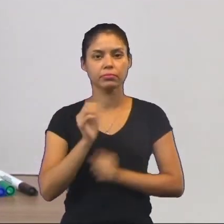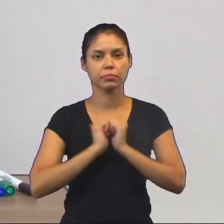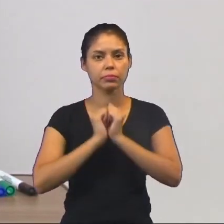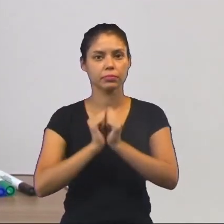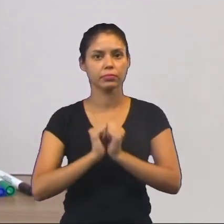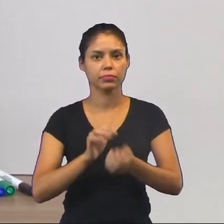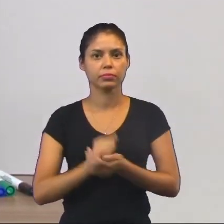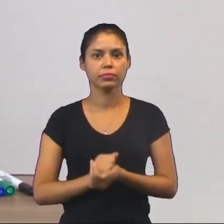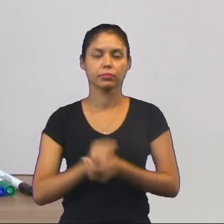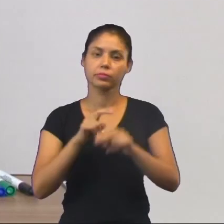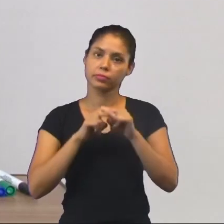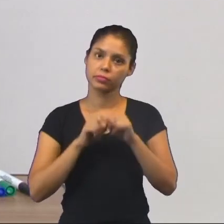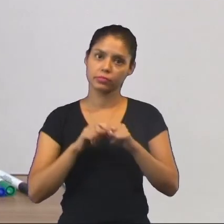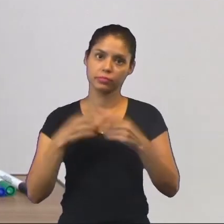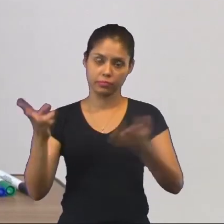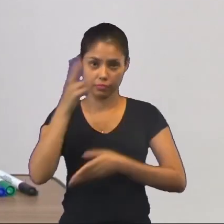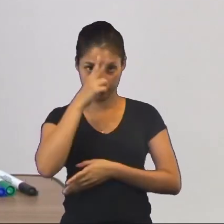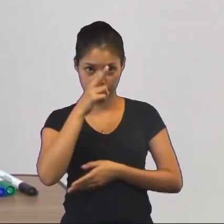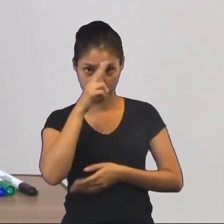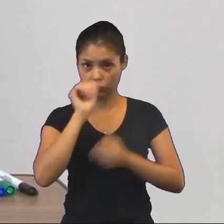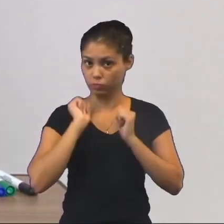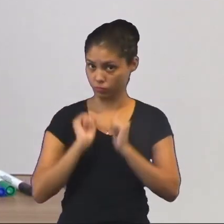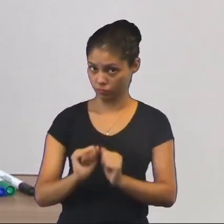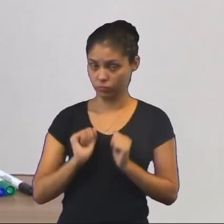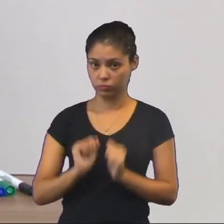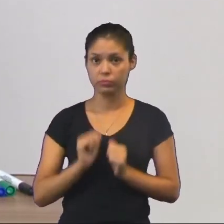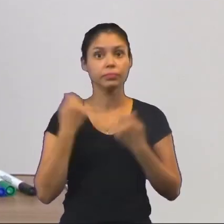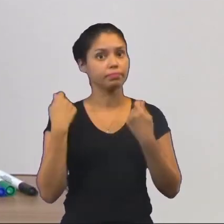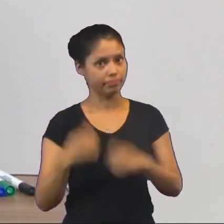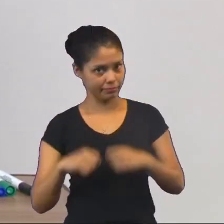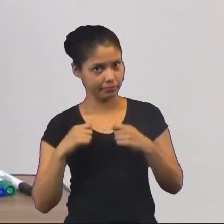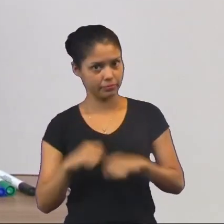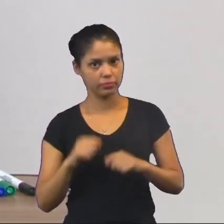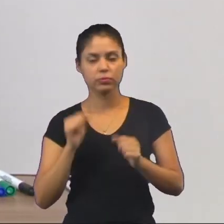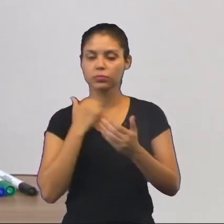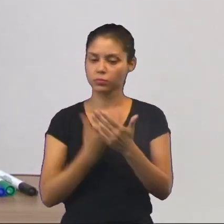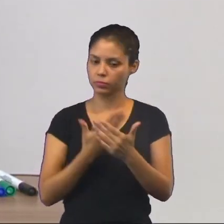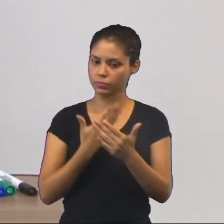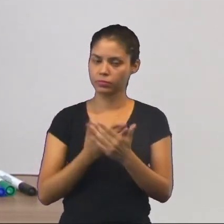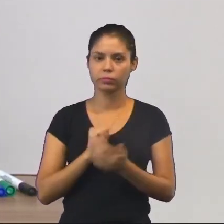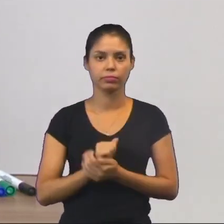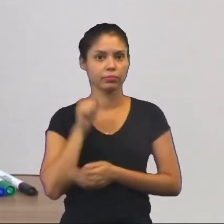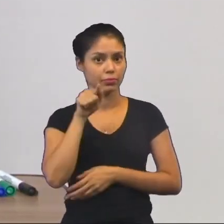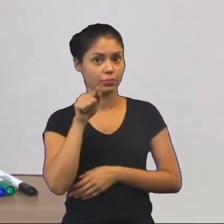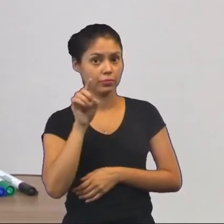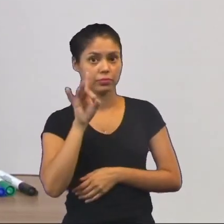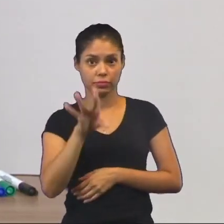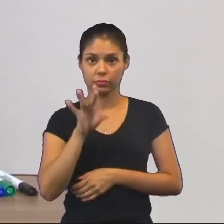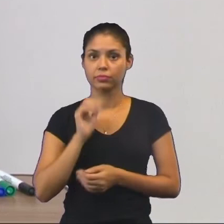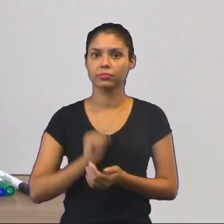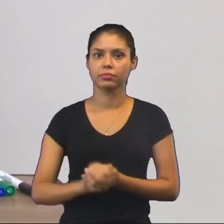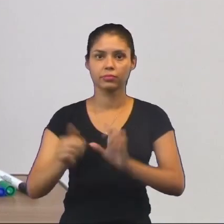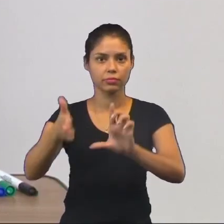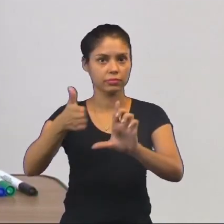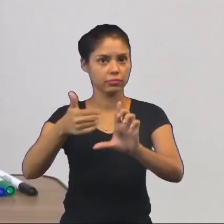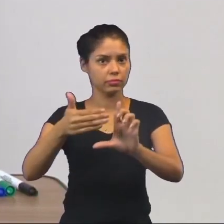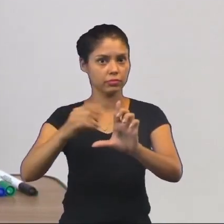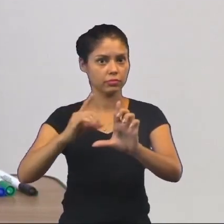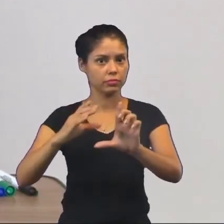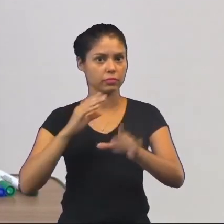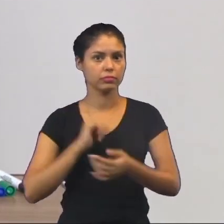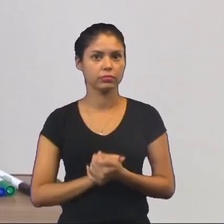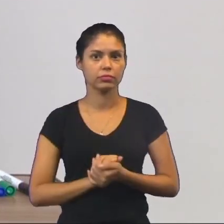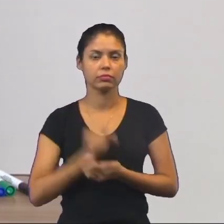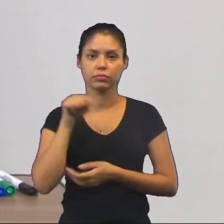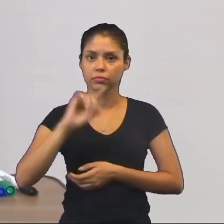certinho? E por isso, eu quero te lembrar que você pode e deve continuar estudando. Para isso, é só você acessar a nossa plataforma